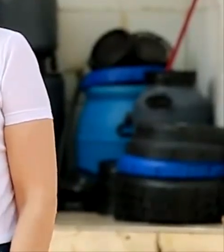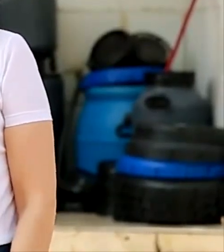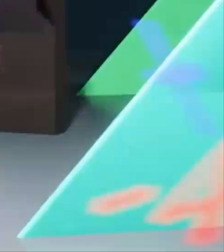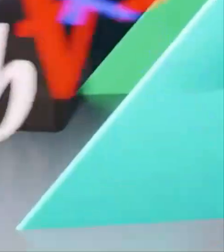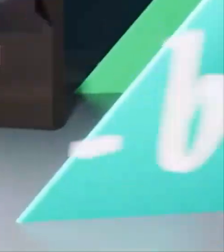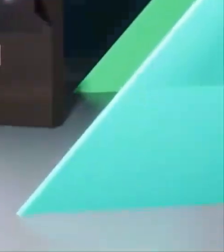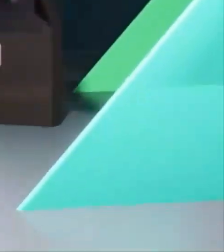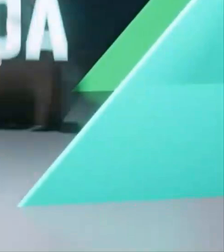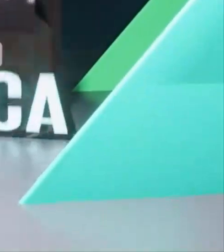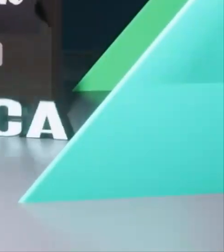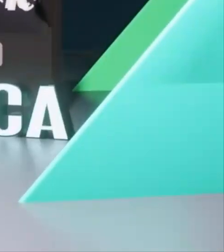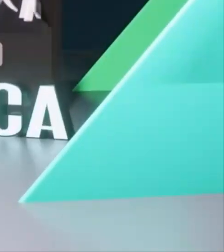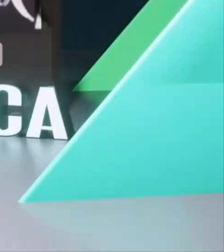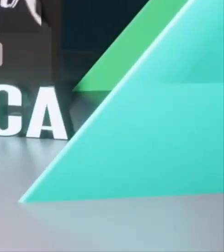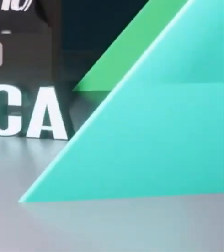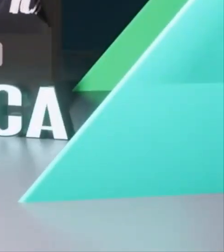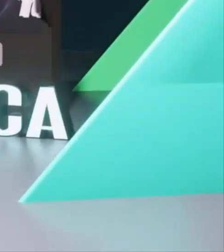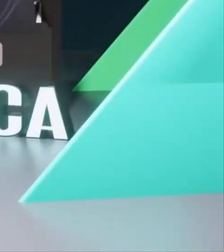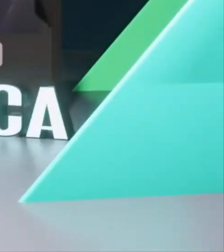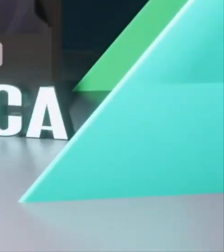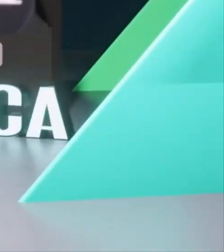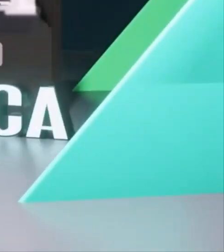aula.